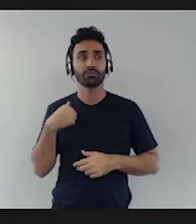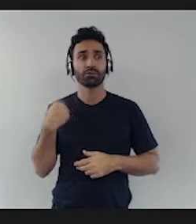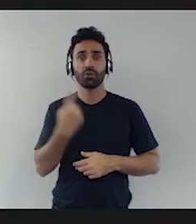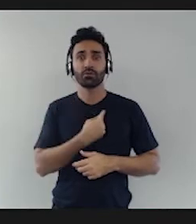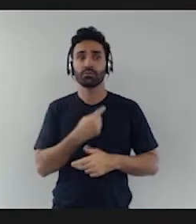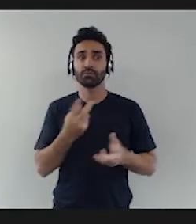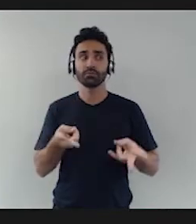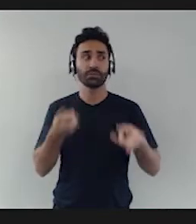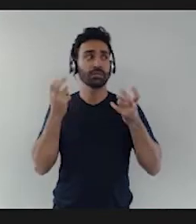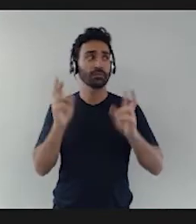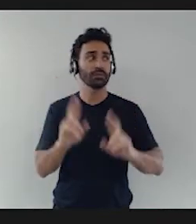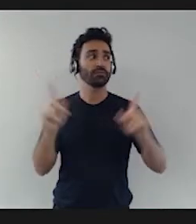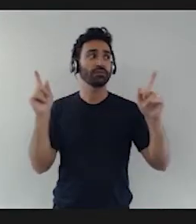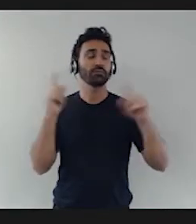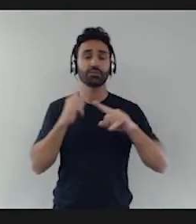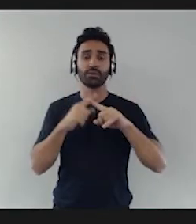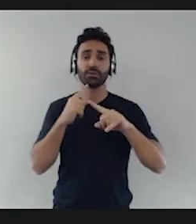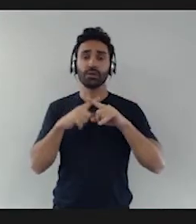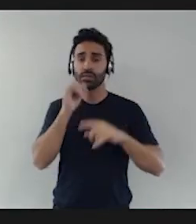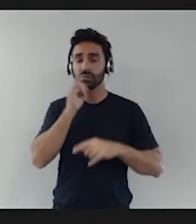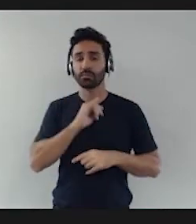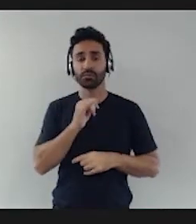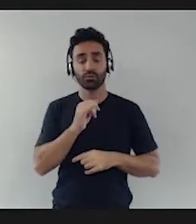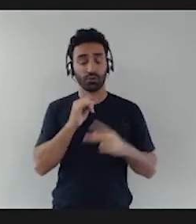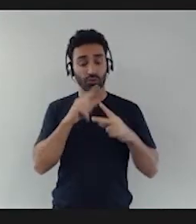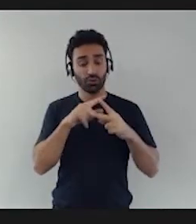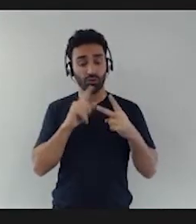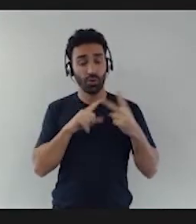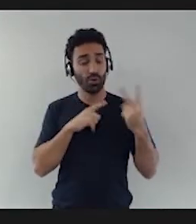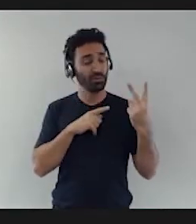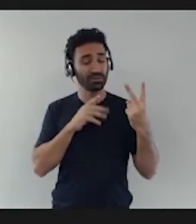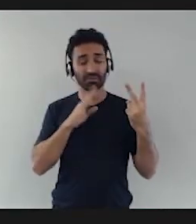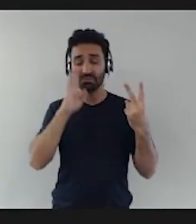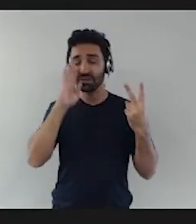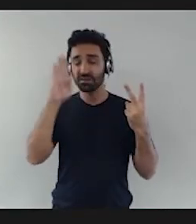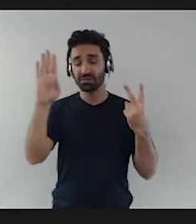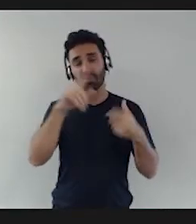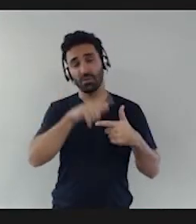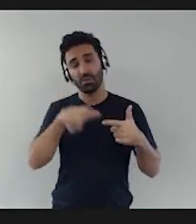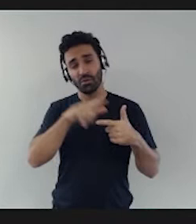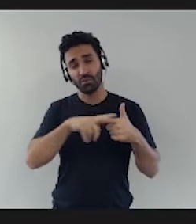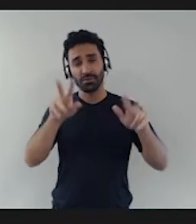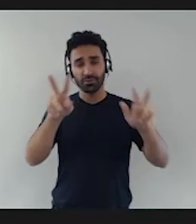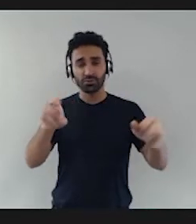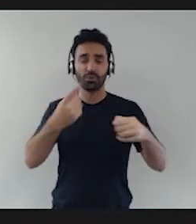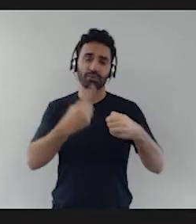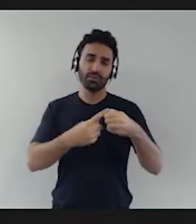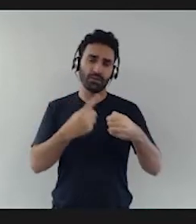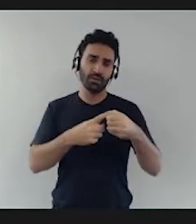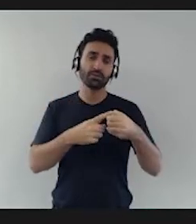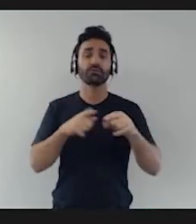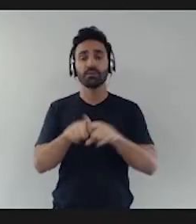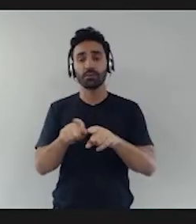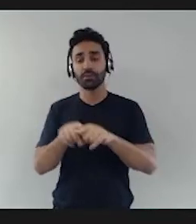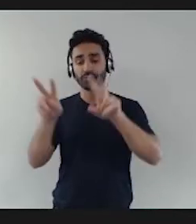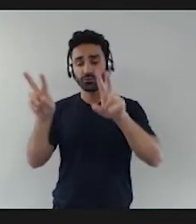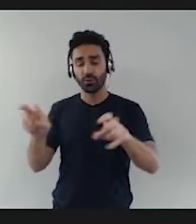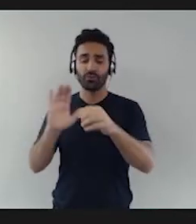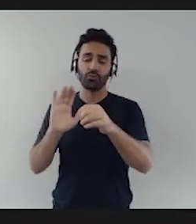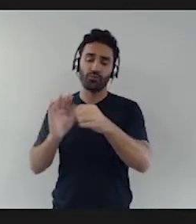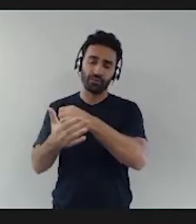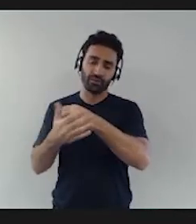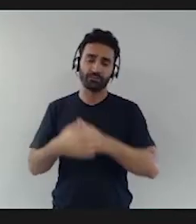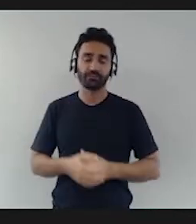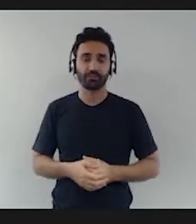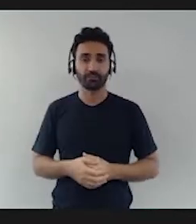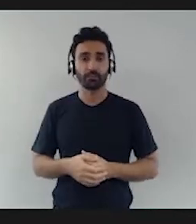que dois são os maiores problemas relacionados às cidades e à Covid. O